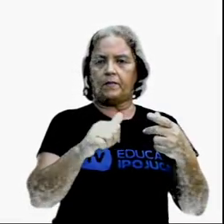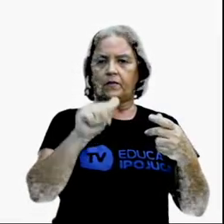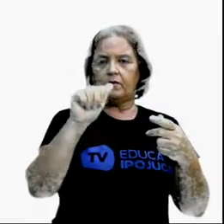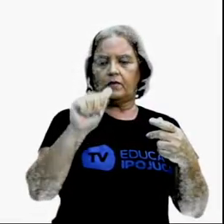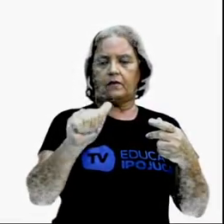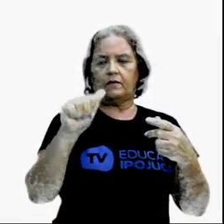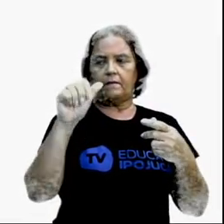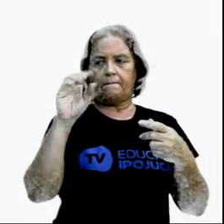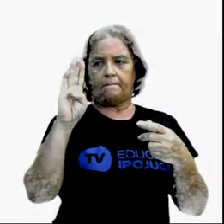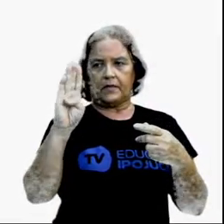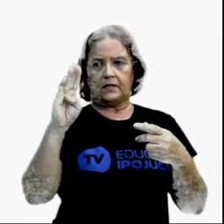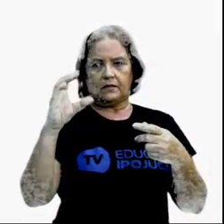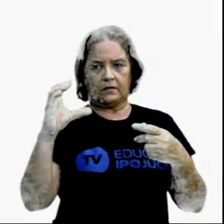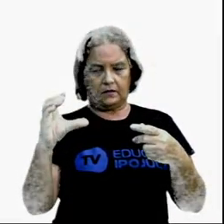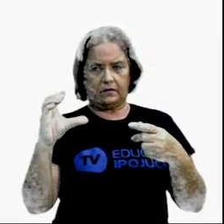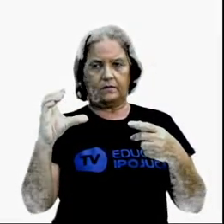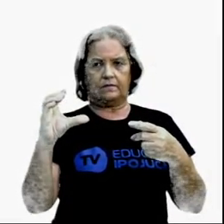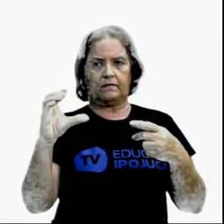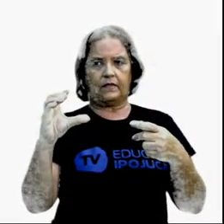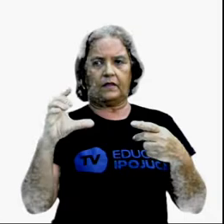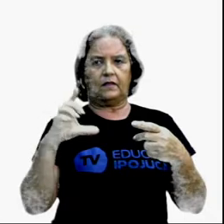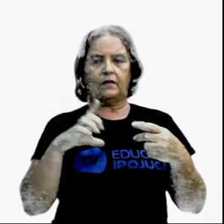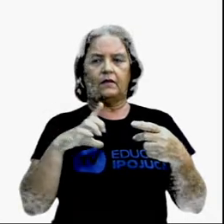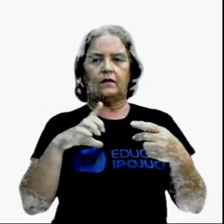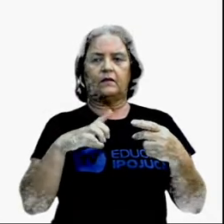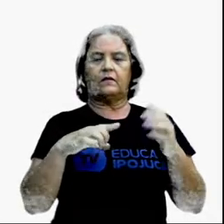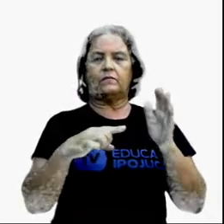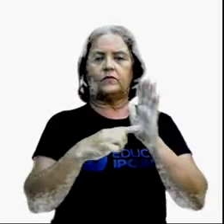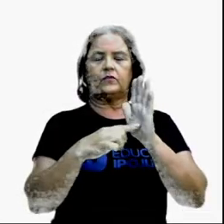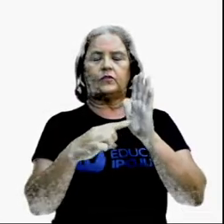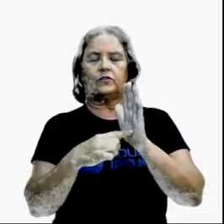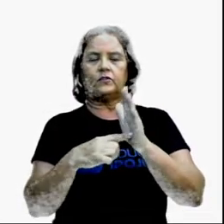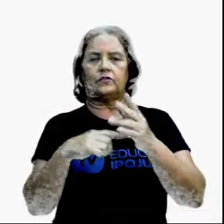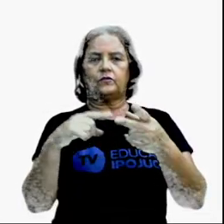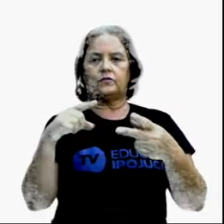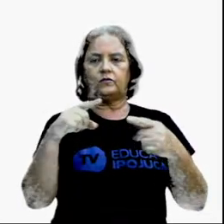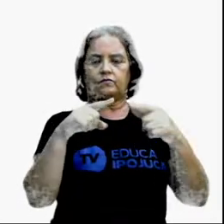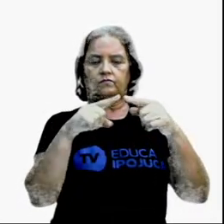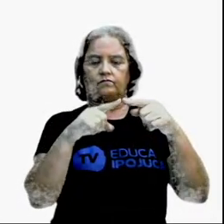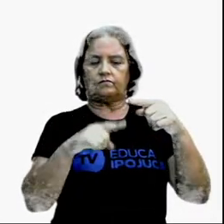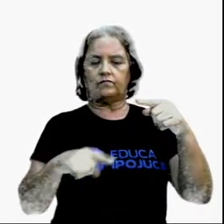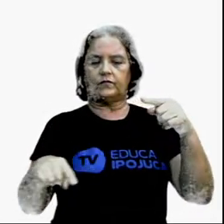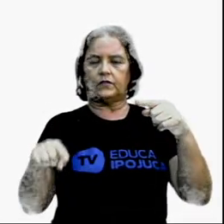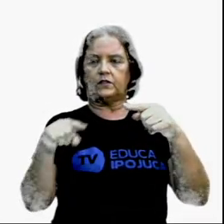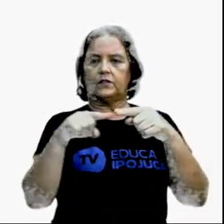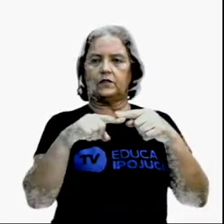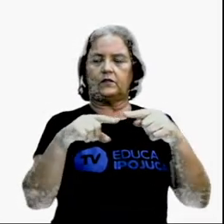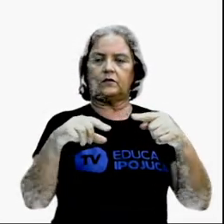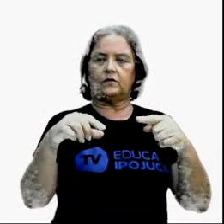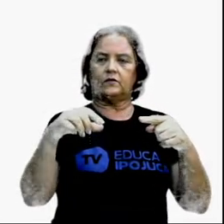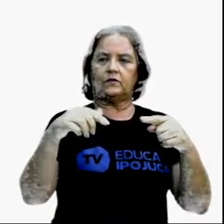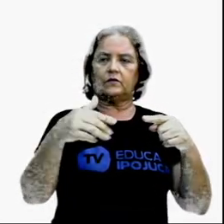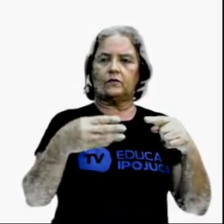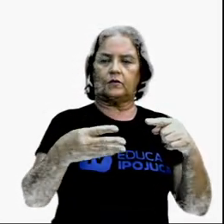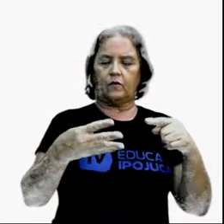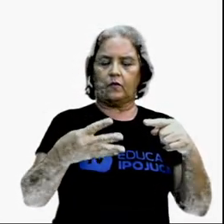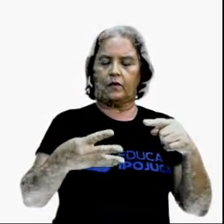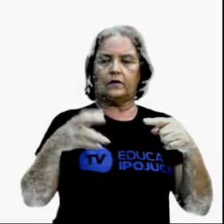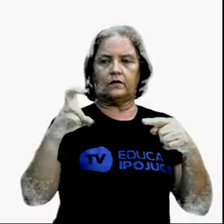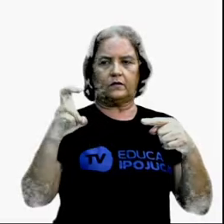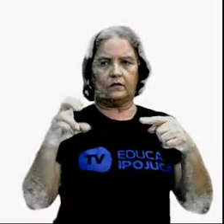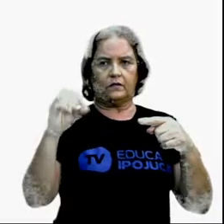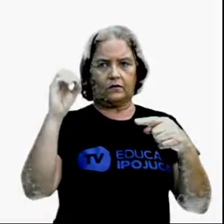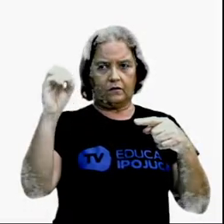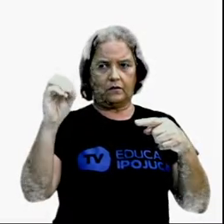está determinado dois ângulos, um ângulo A de 45 graus e o ângulo B de 90 graus.